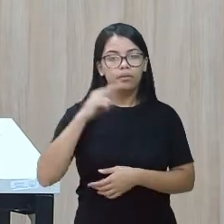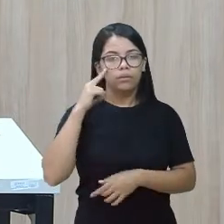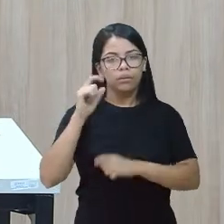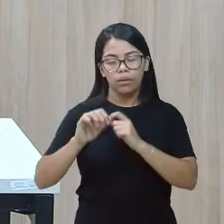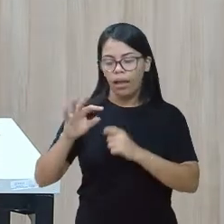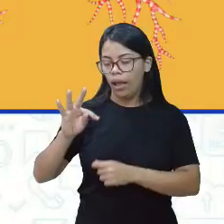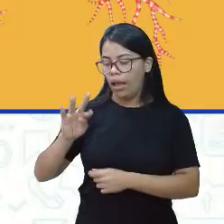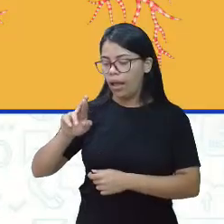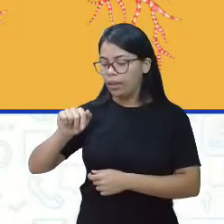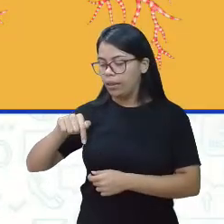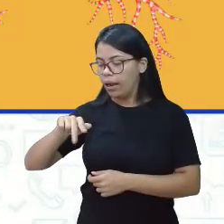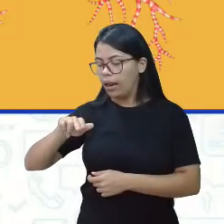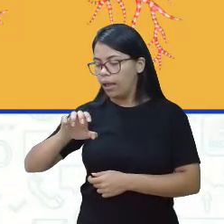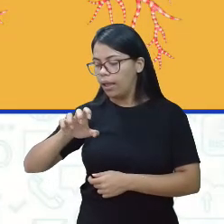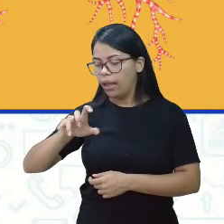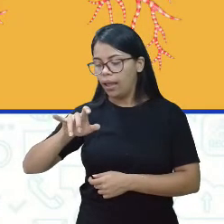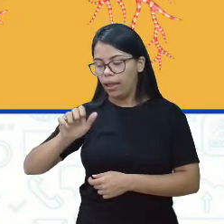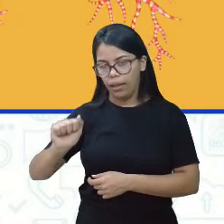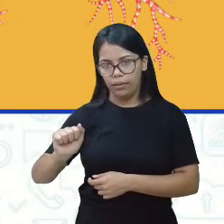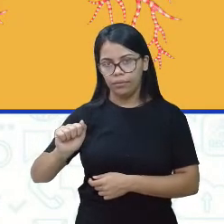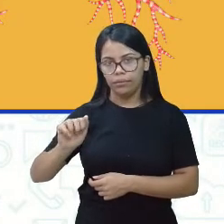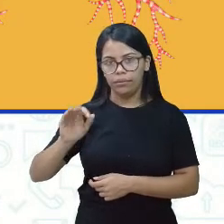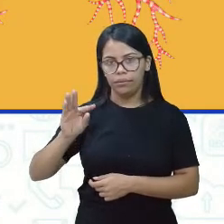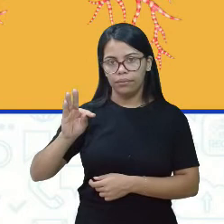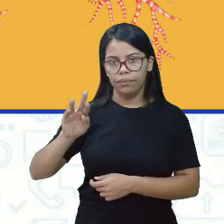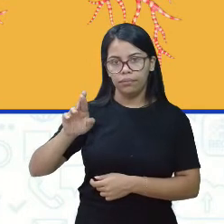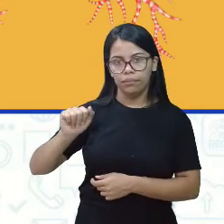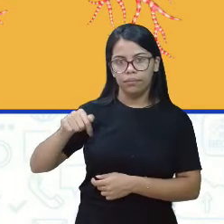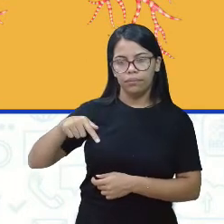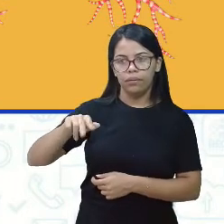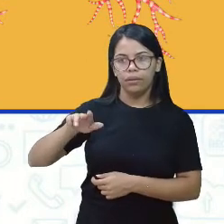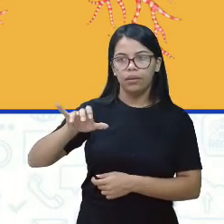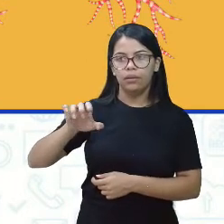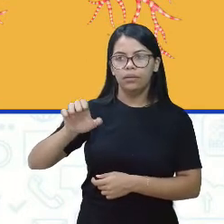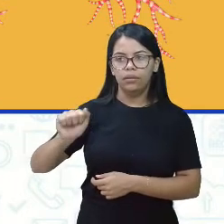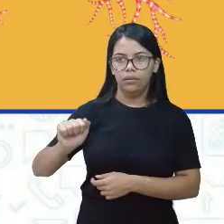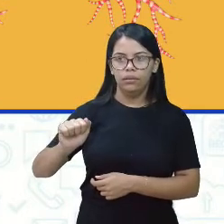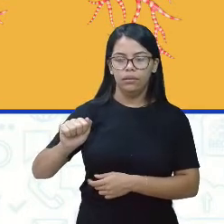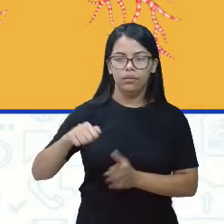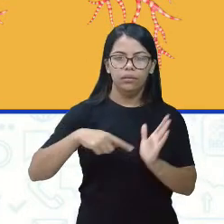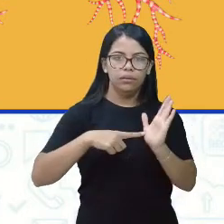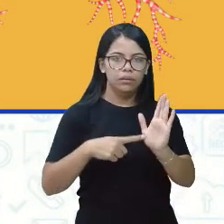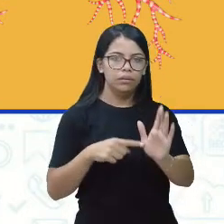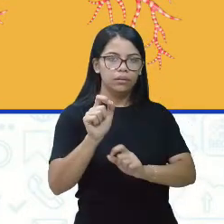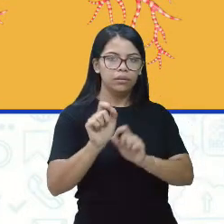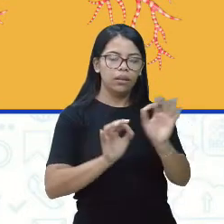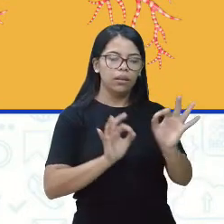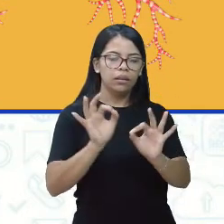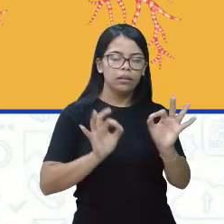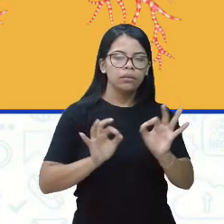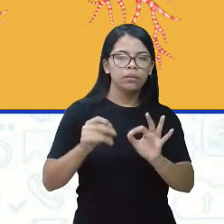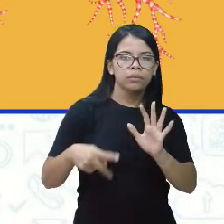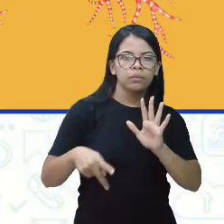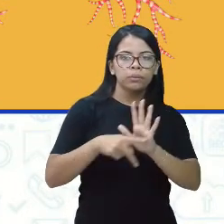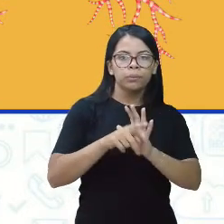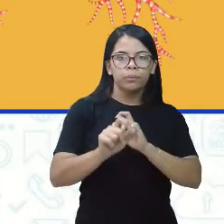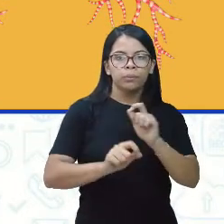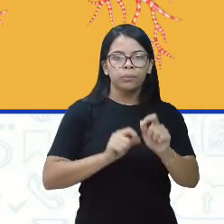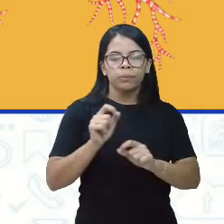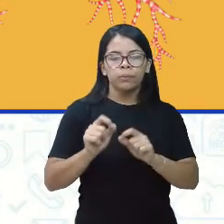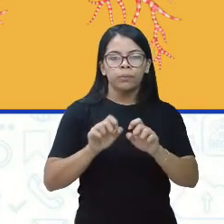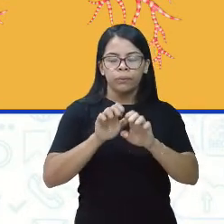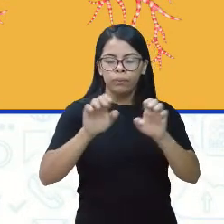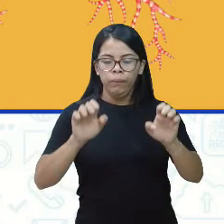traqueia. Né? A traqueia, ela apresenta aí uma estrutura, né? Suas paredes são reforçadas